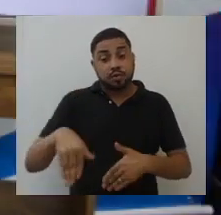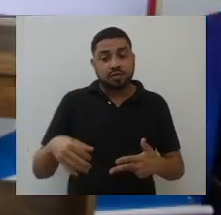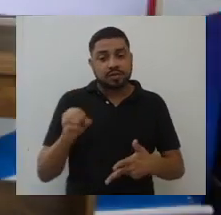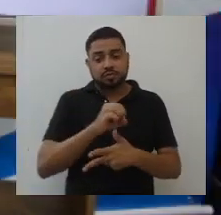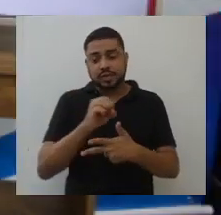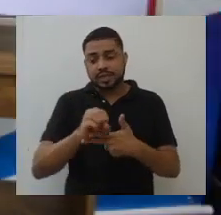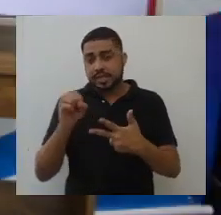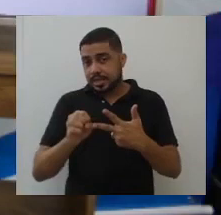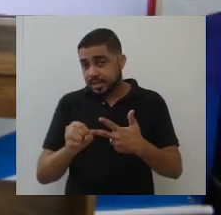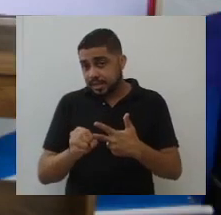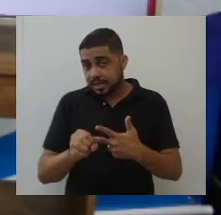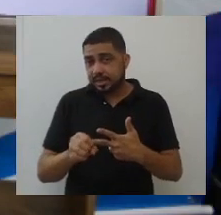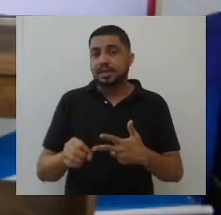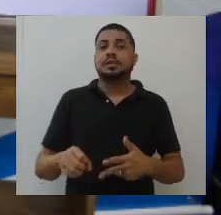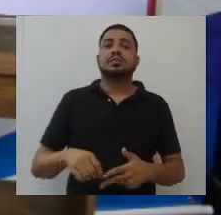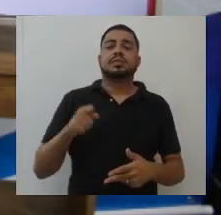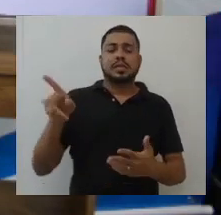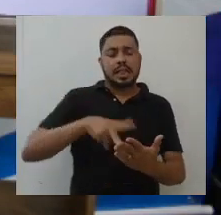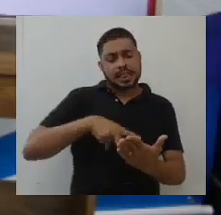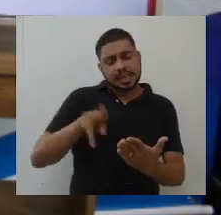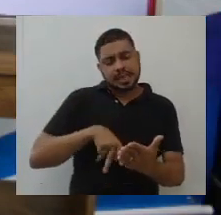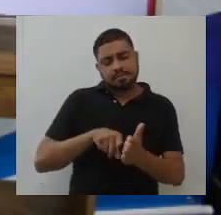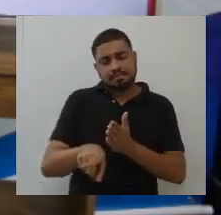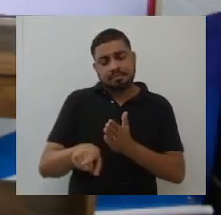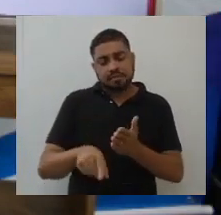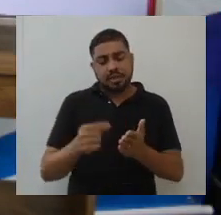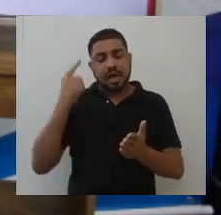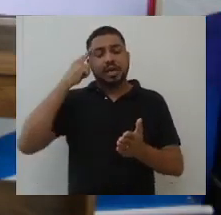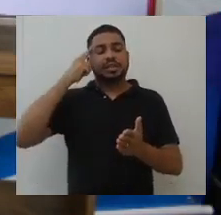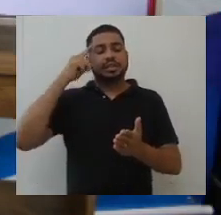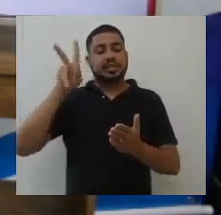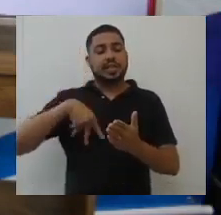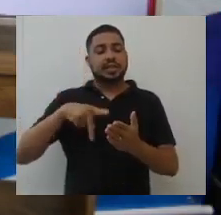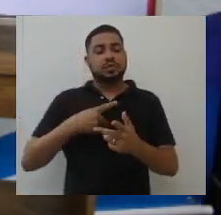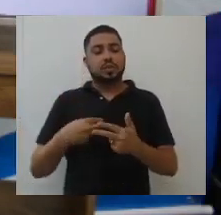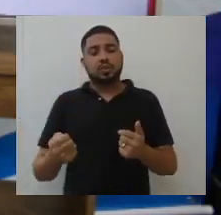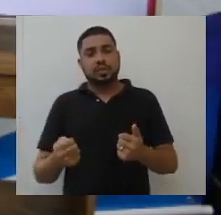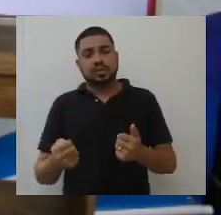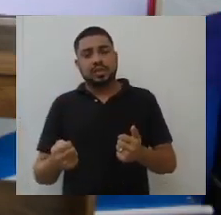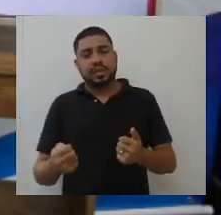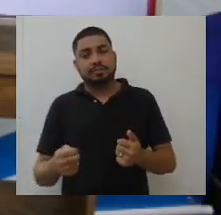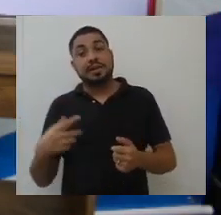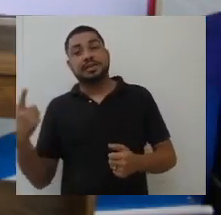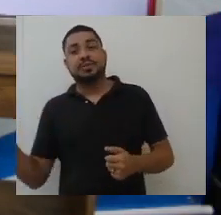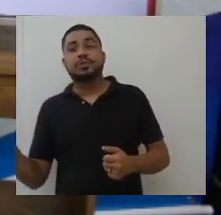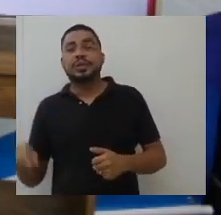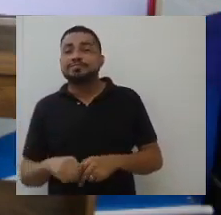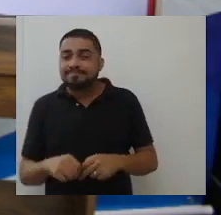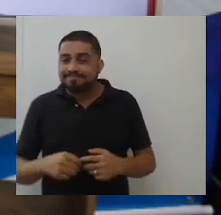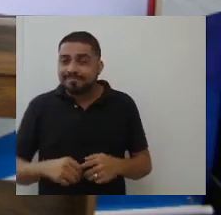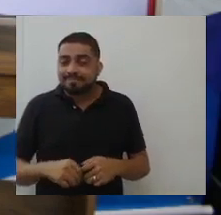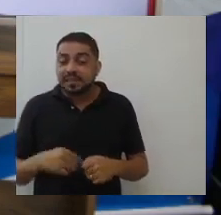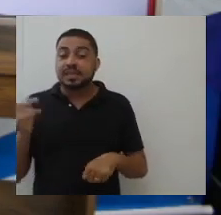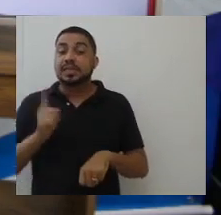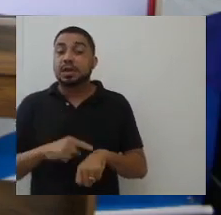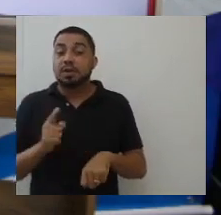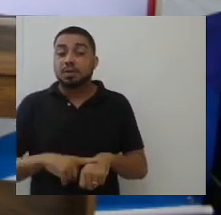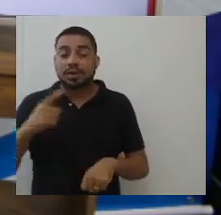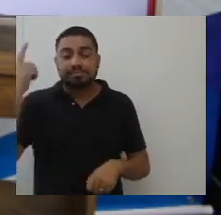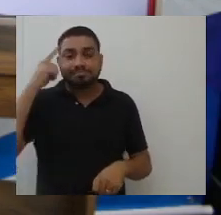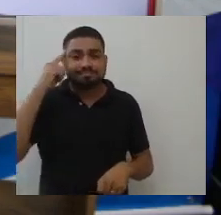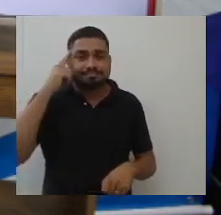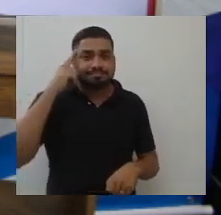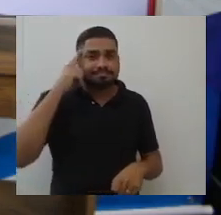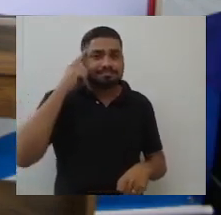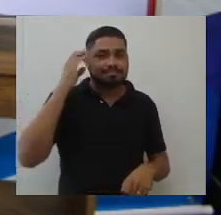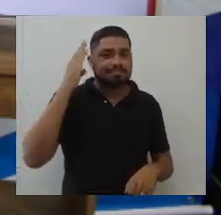questão, você dá uma lida naquela questão, acha que está lendo uma coisa, mas é outra. E na hora da compreensão e interpretação textual, na hora